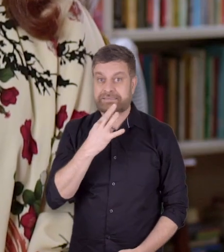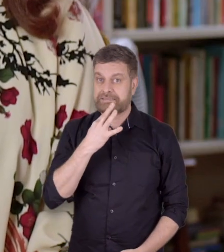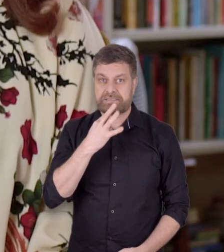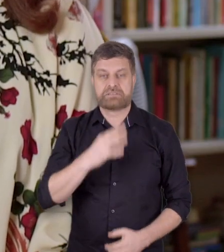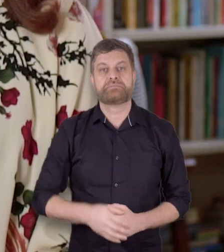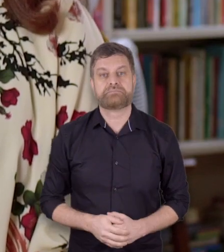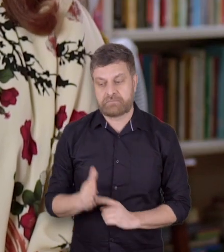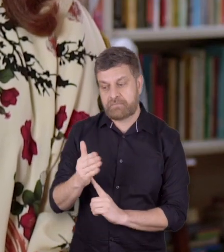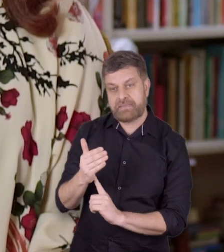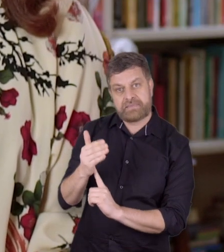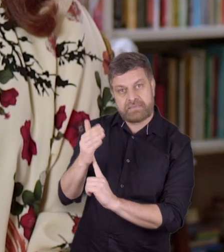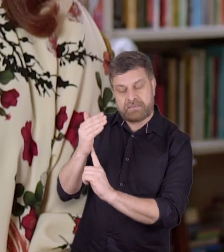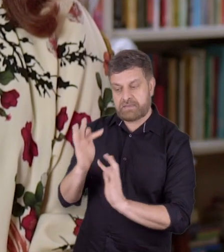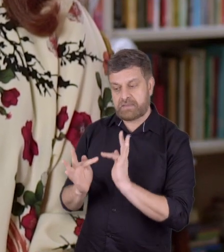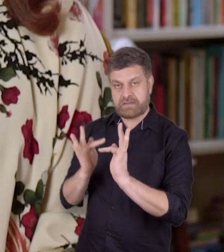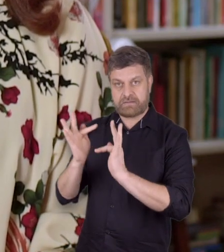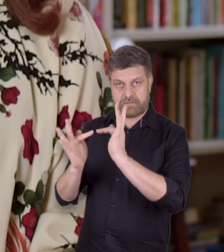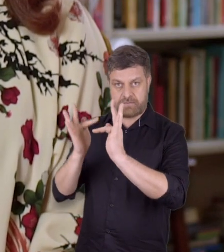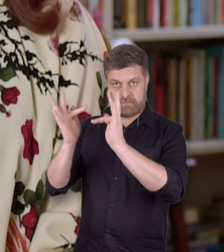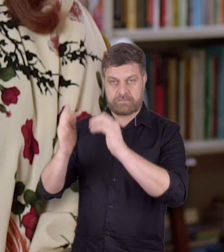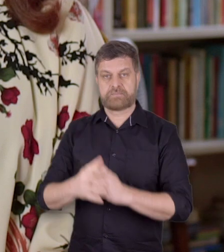costumo definir a tecnologia